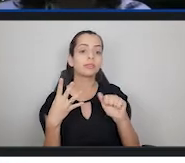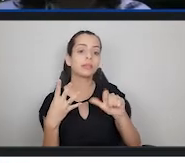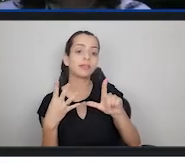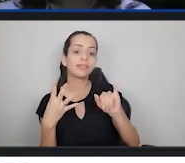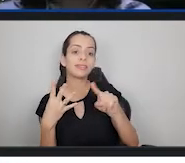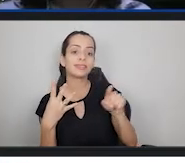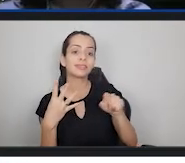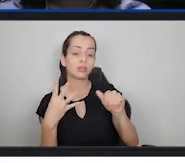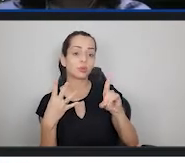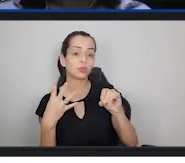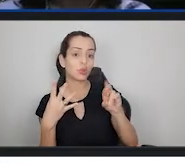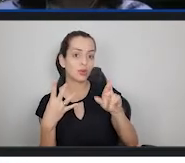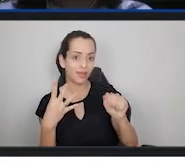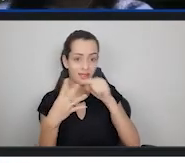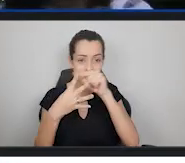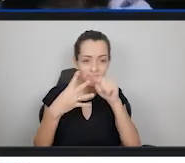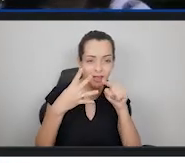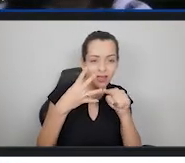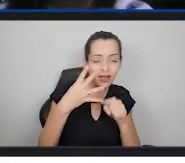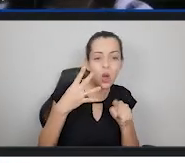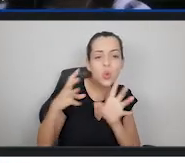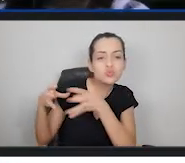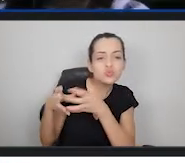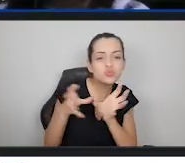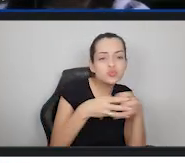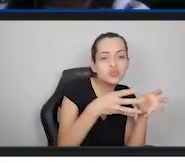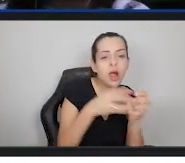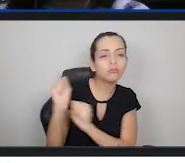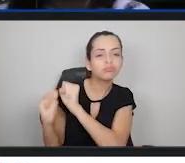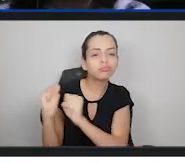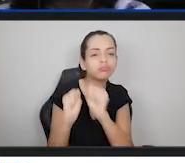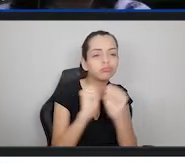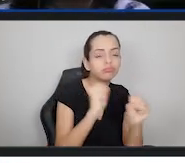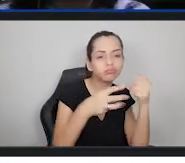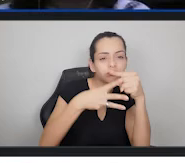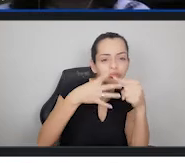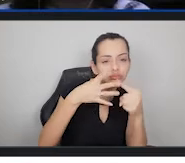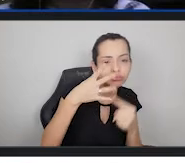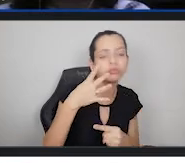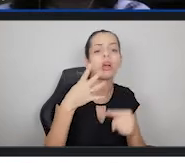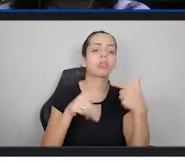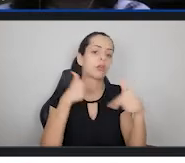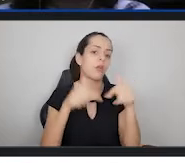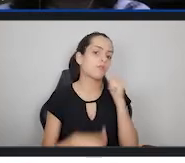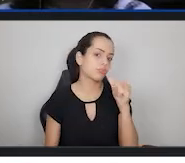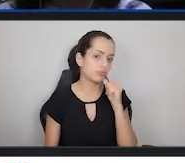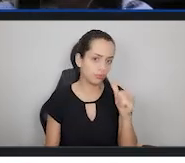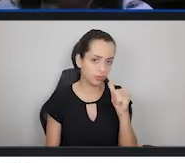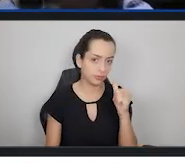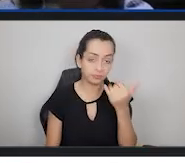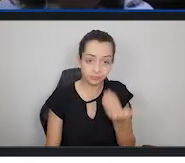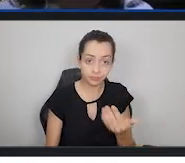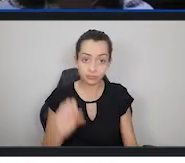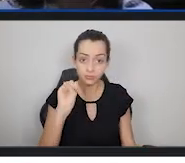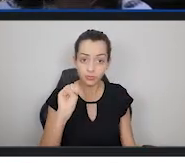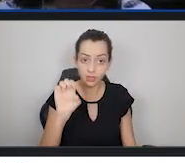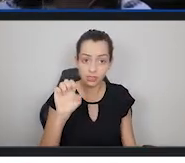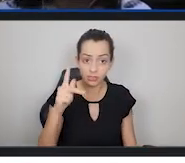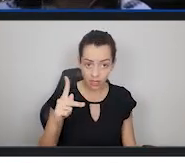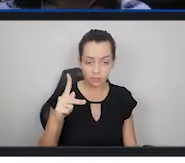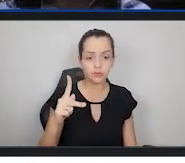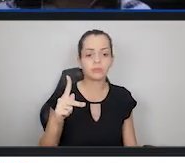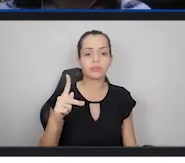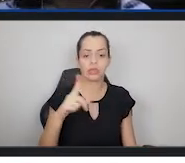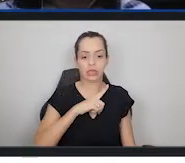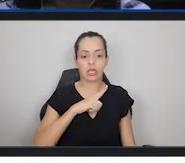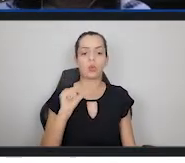pessoal? A composição do CEP. Então, falando de uma forma bem simplória, a composição do